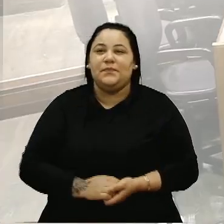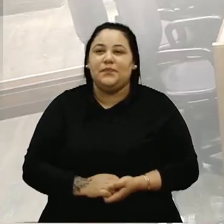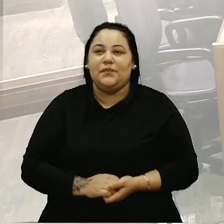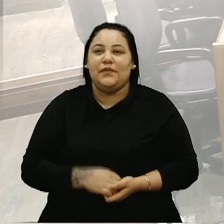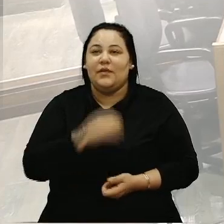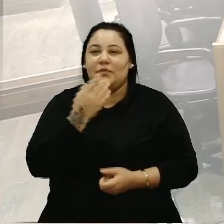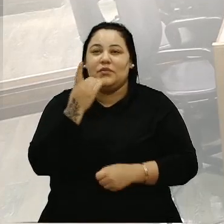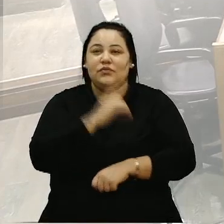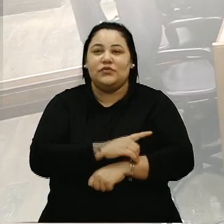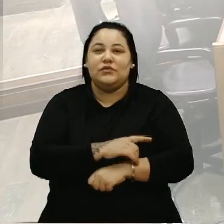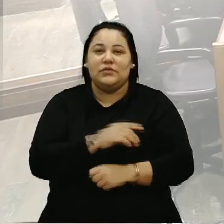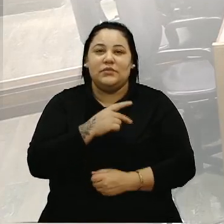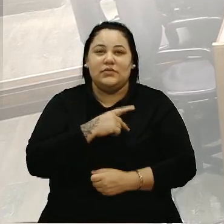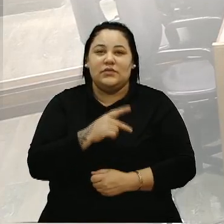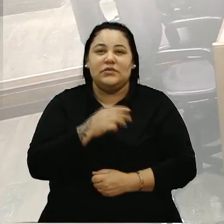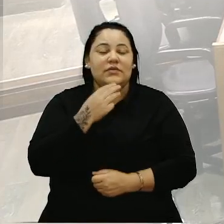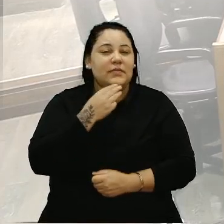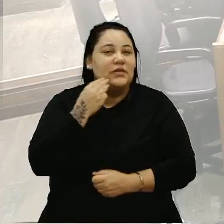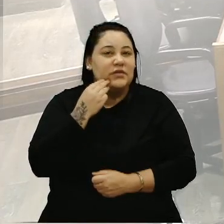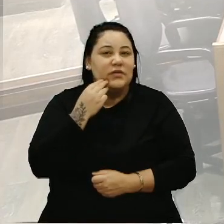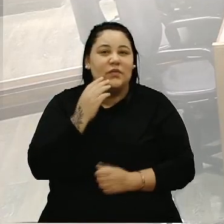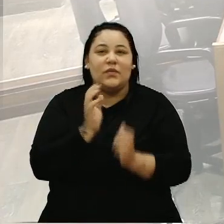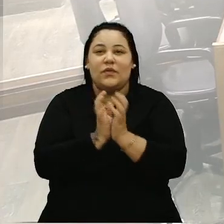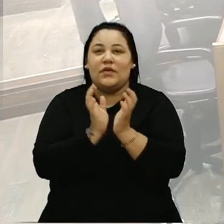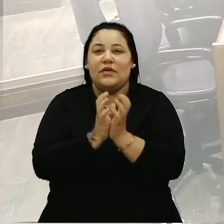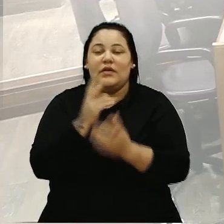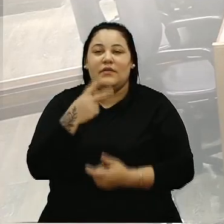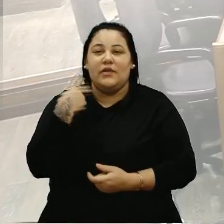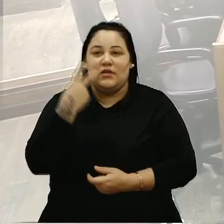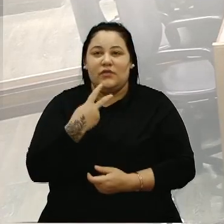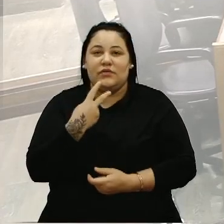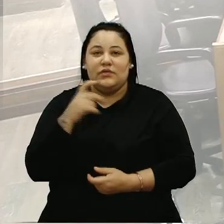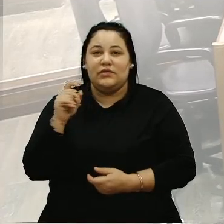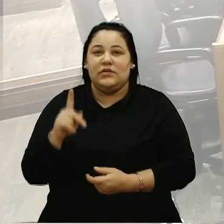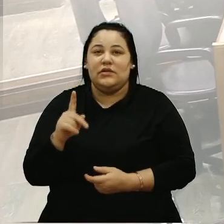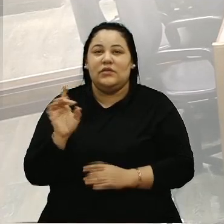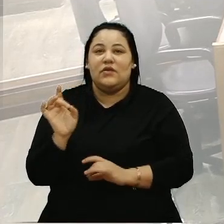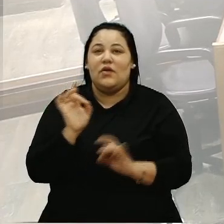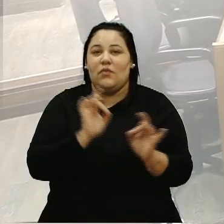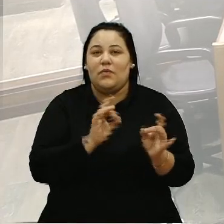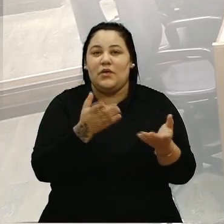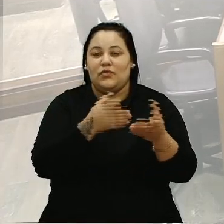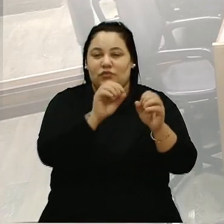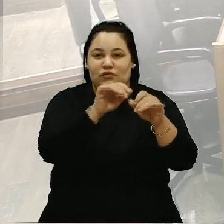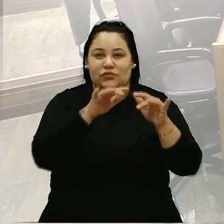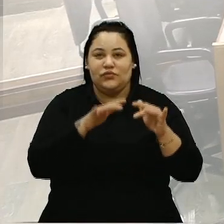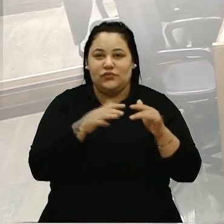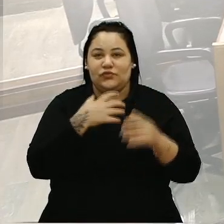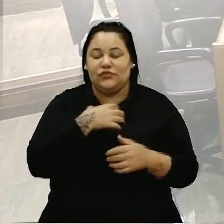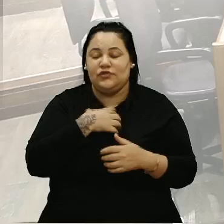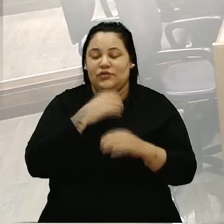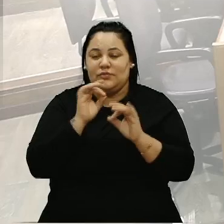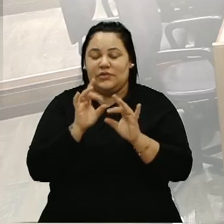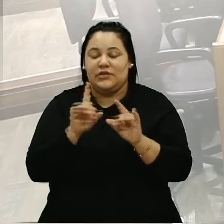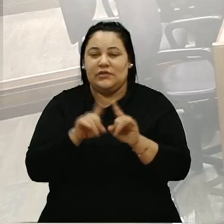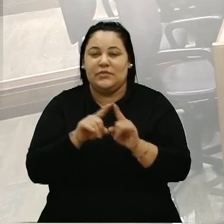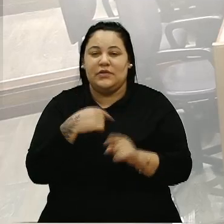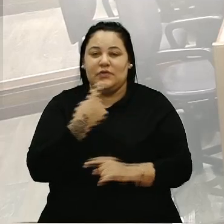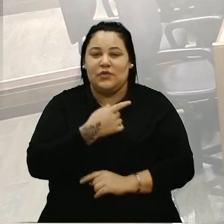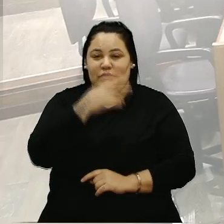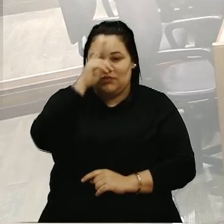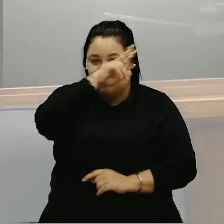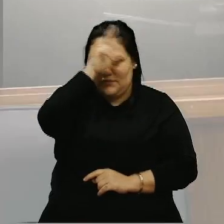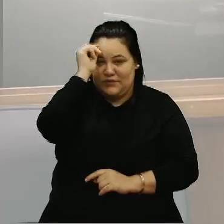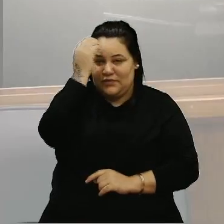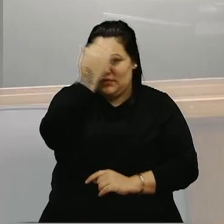dia, presidente Marisol, colegas vereadores, vereadoras, as pessoas que nos acompanham aqui na plateia, de forma especial nosso prefeito Adiló